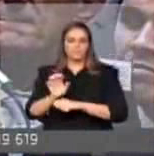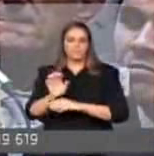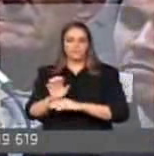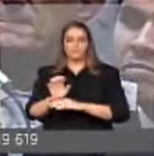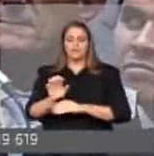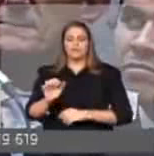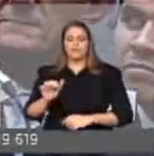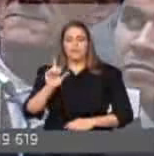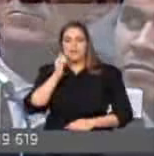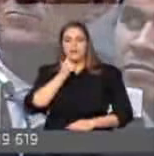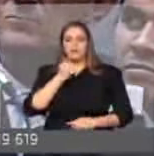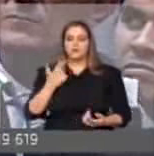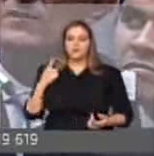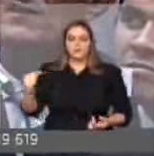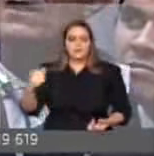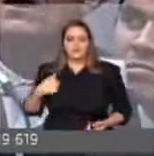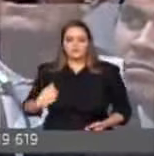de hoje